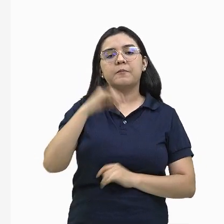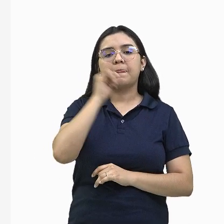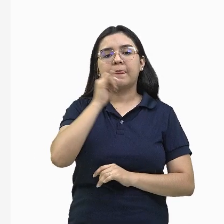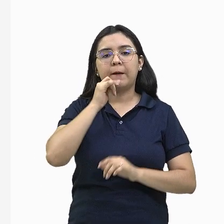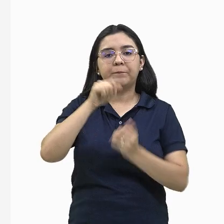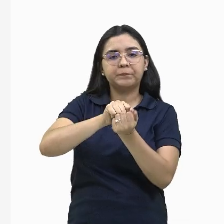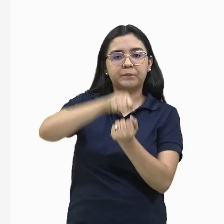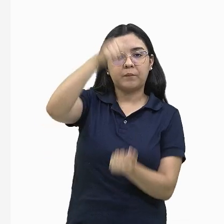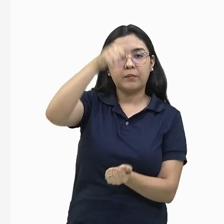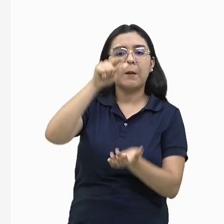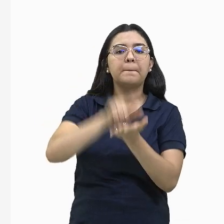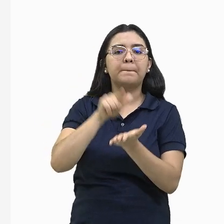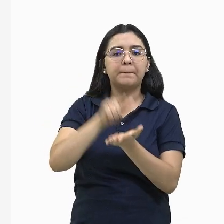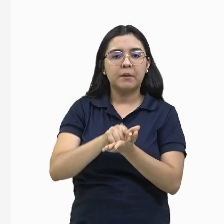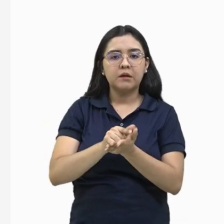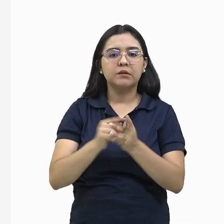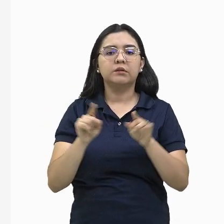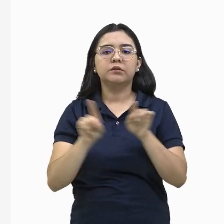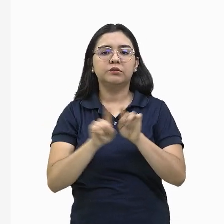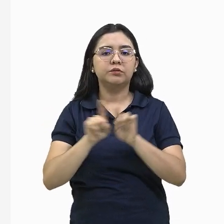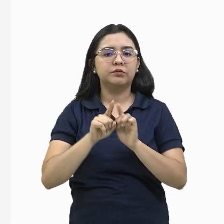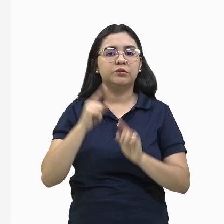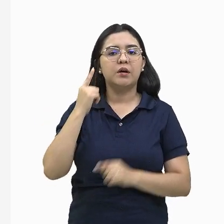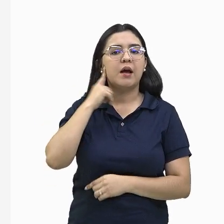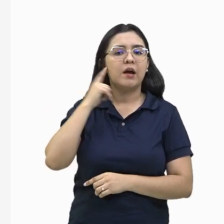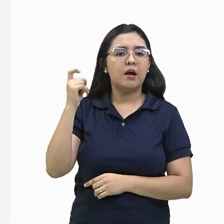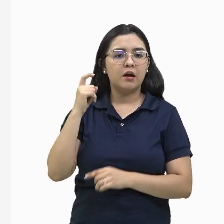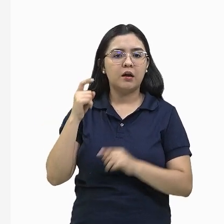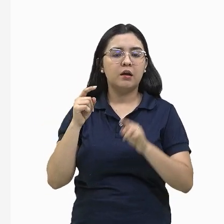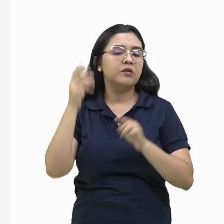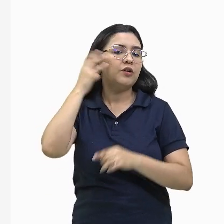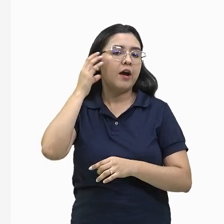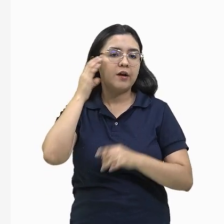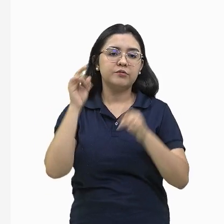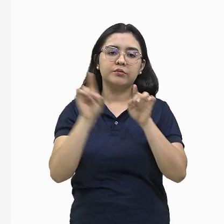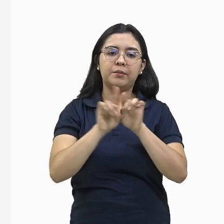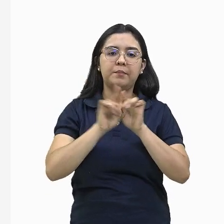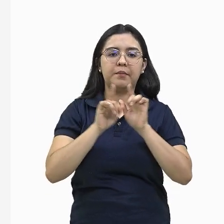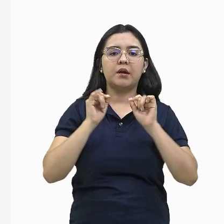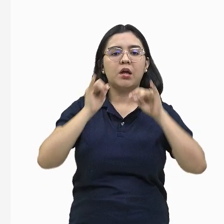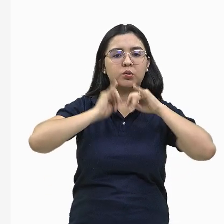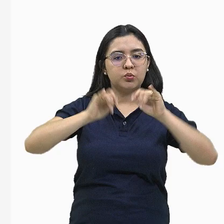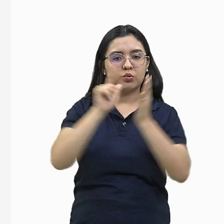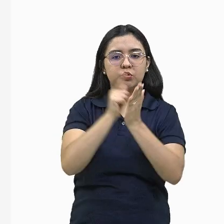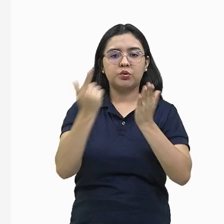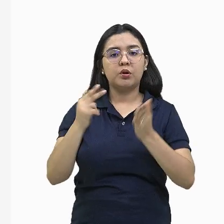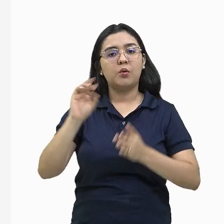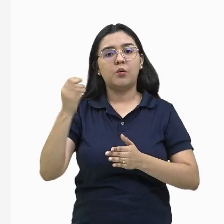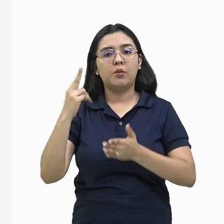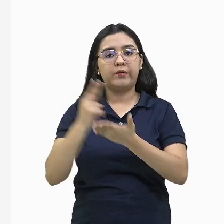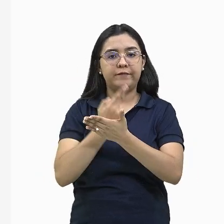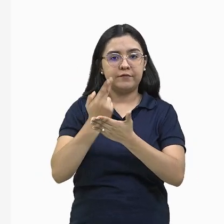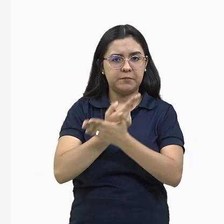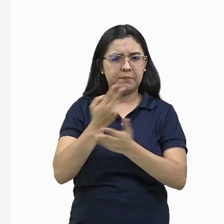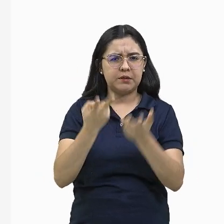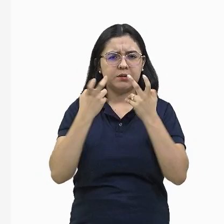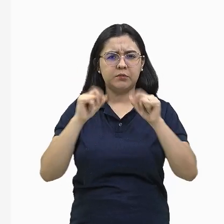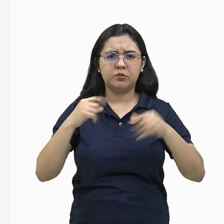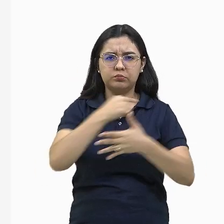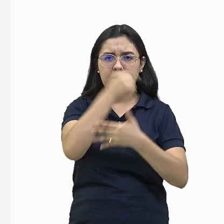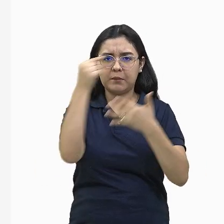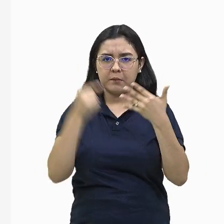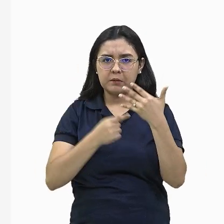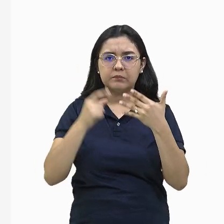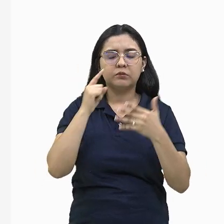cartaz, folheto, spots de rádio, anúncio de jornal ou revista. Observem que todos